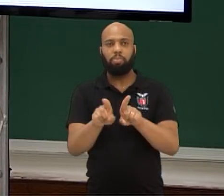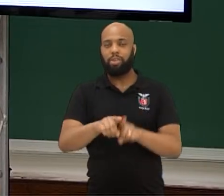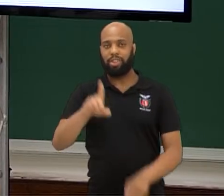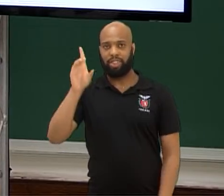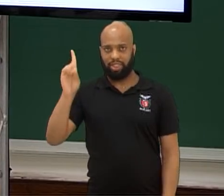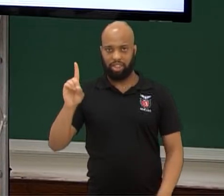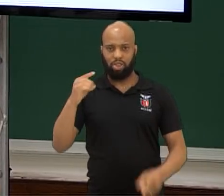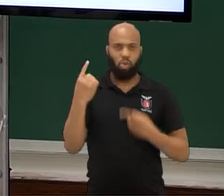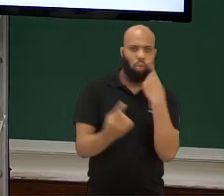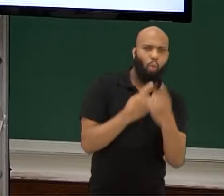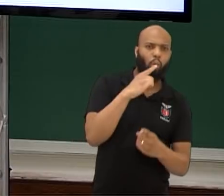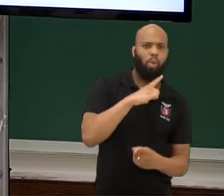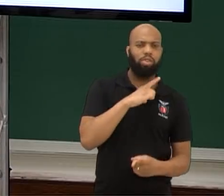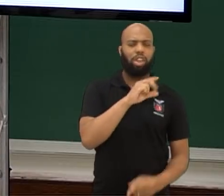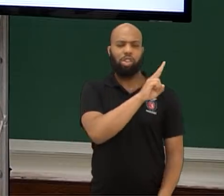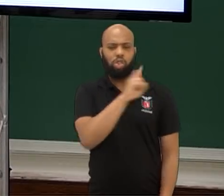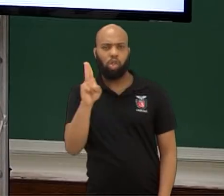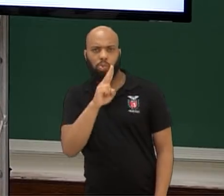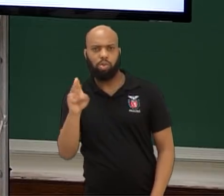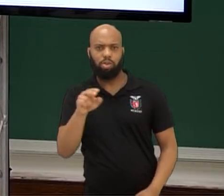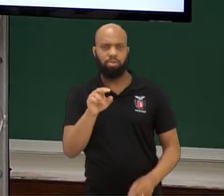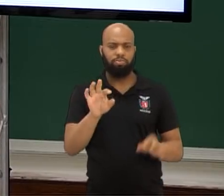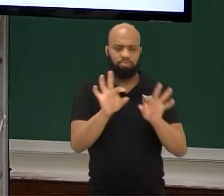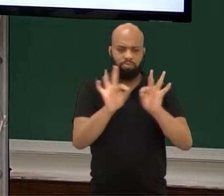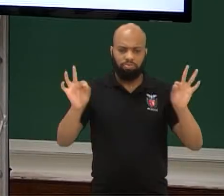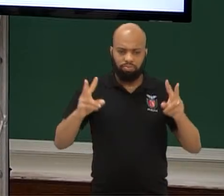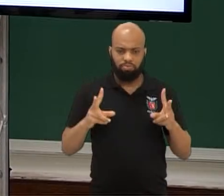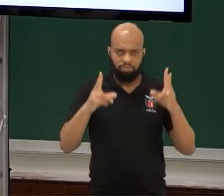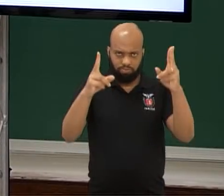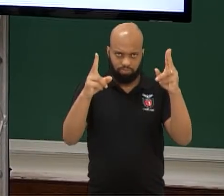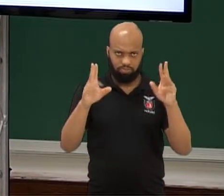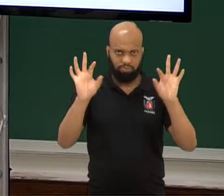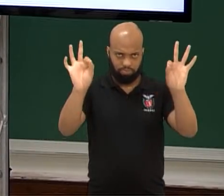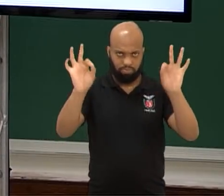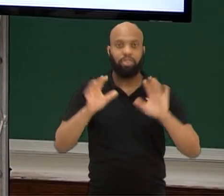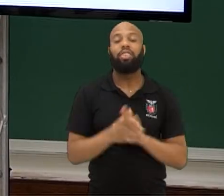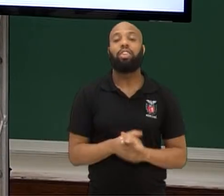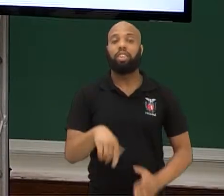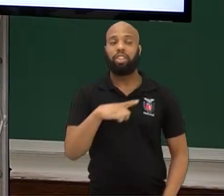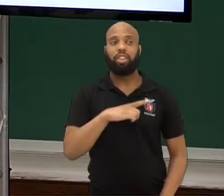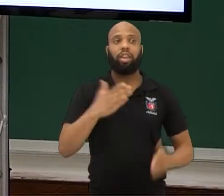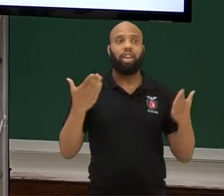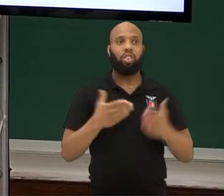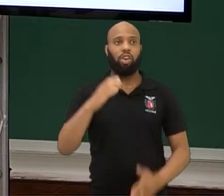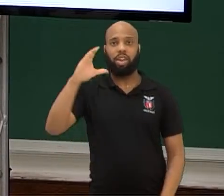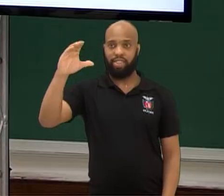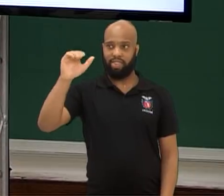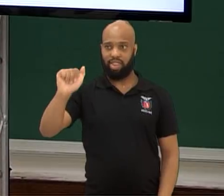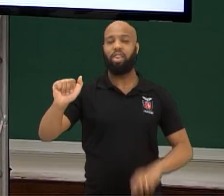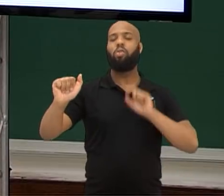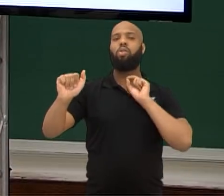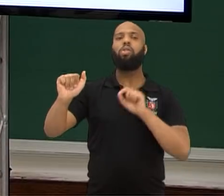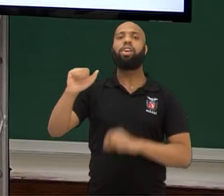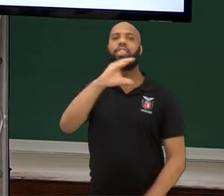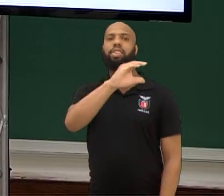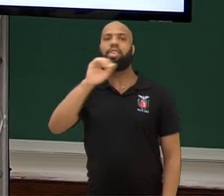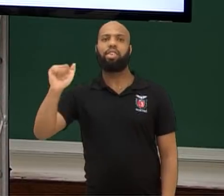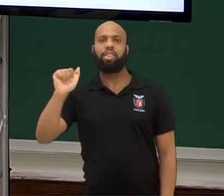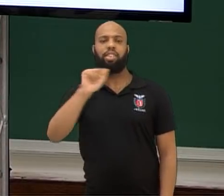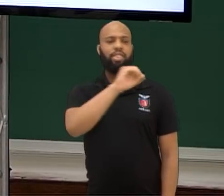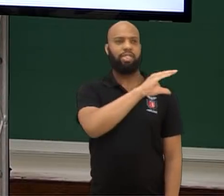diâmetro. Quais que são esses segmentos? Então, analisando aqui, o segmento CA. Qual que